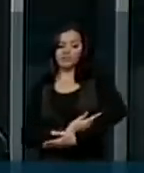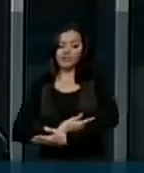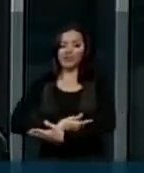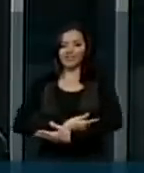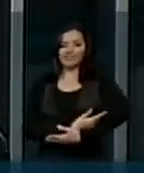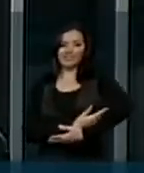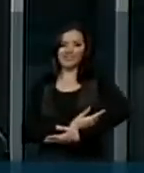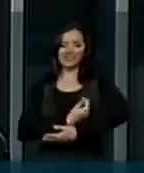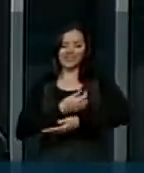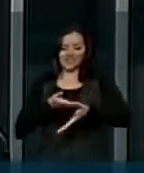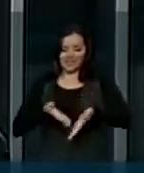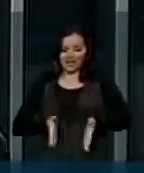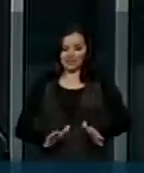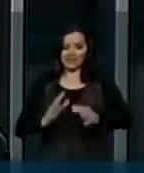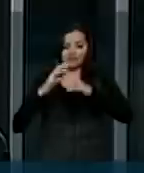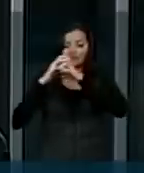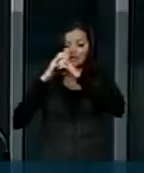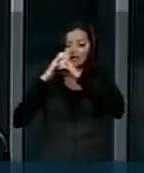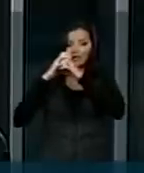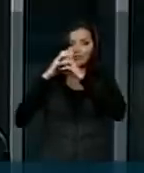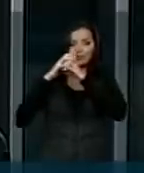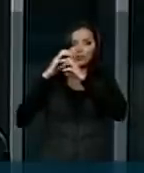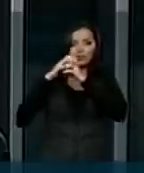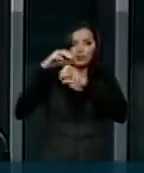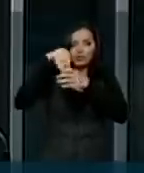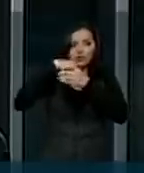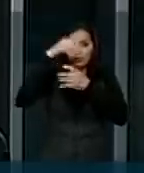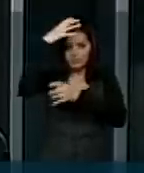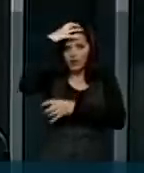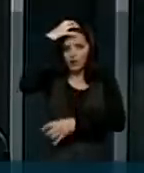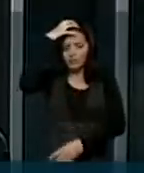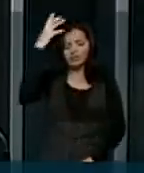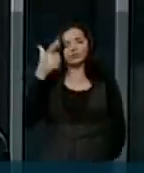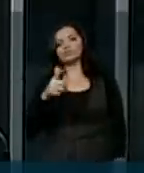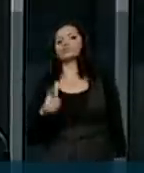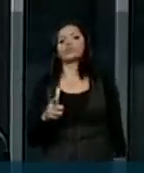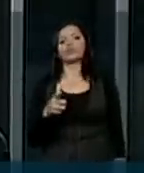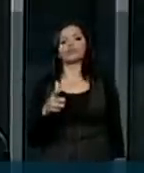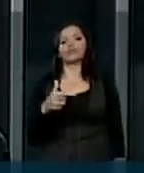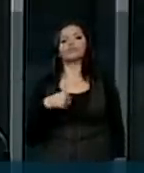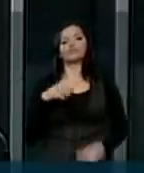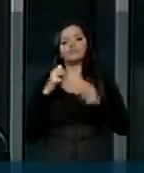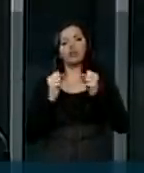e constitucionais, que são normas de proteção à vida.